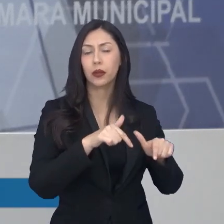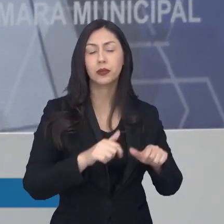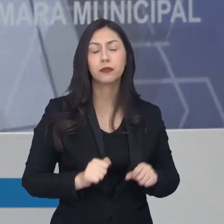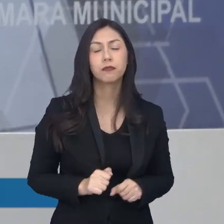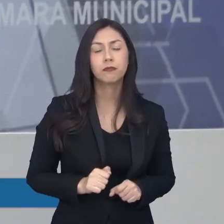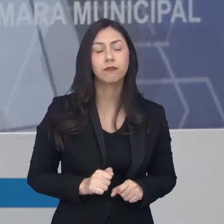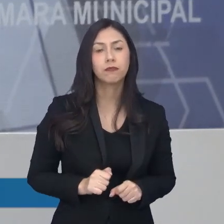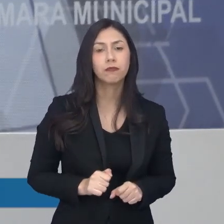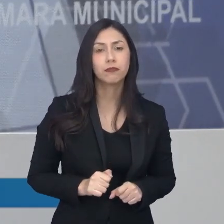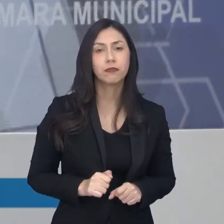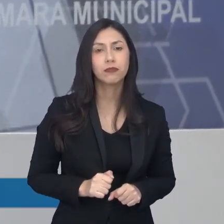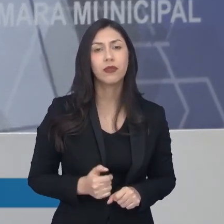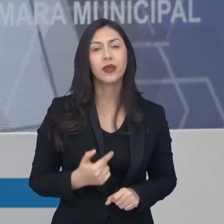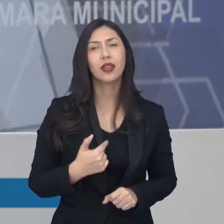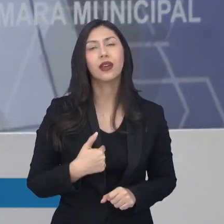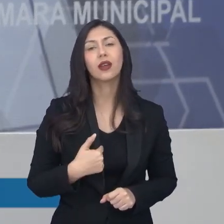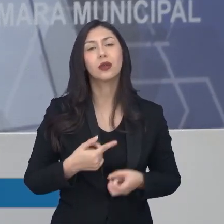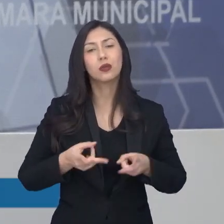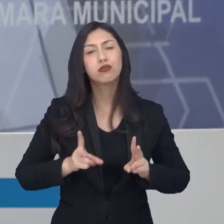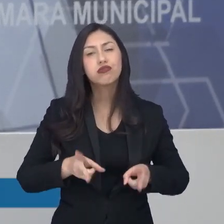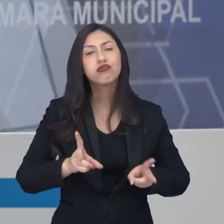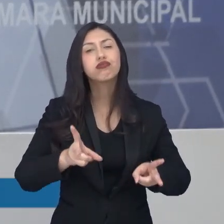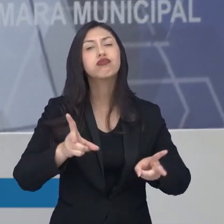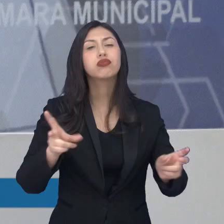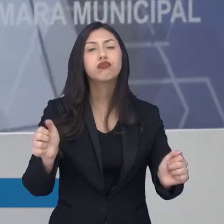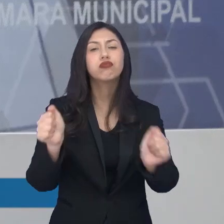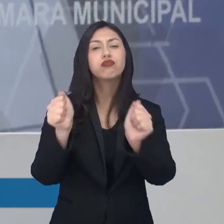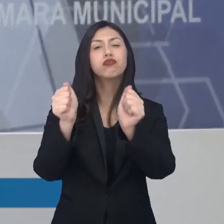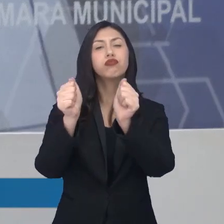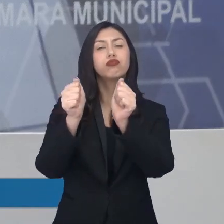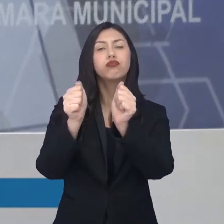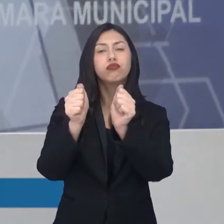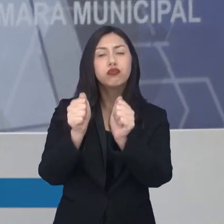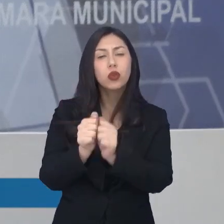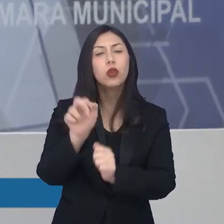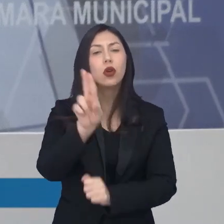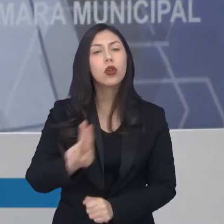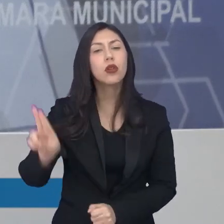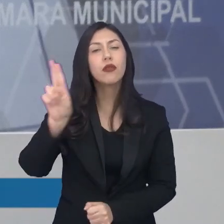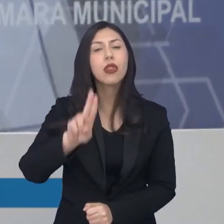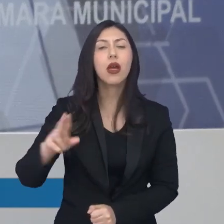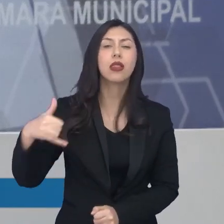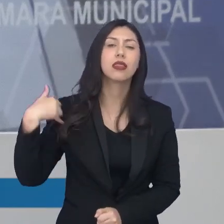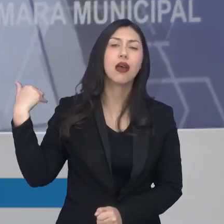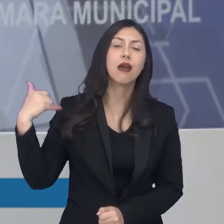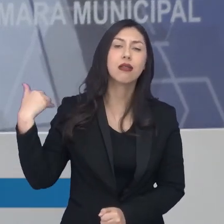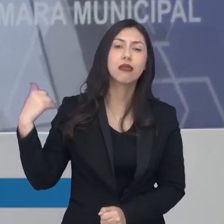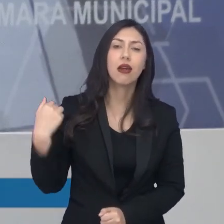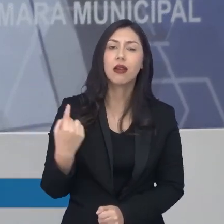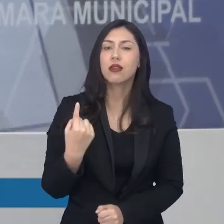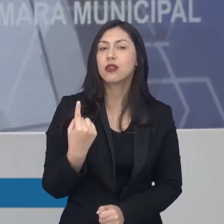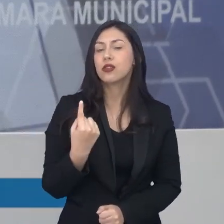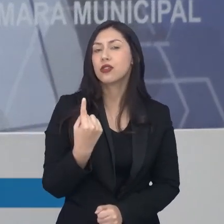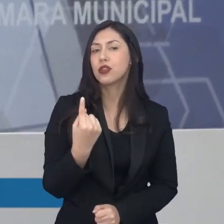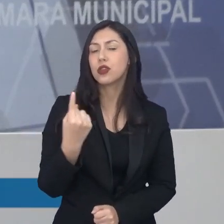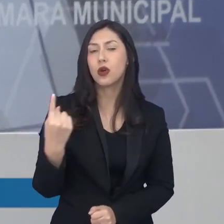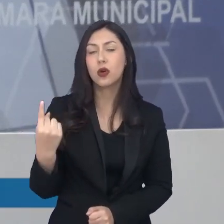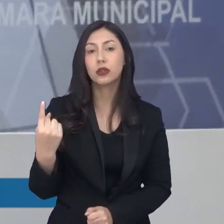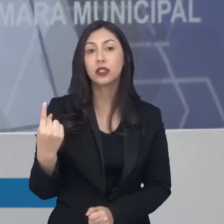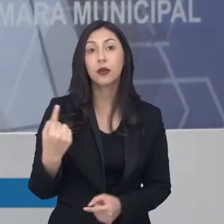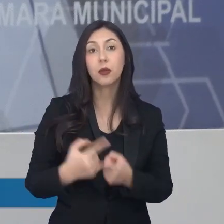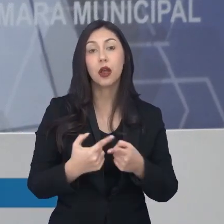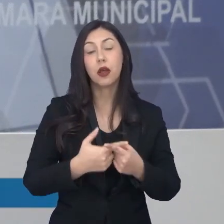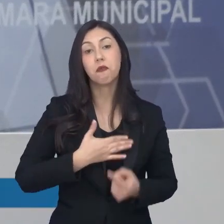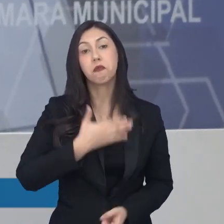Respiro o ar universitário da Faculdade de Direito desde os meus 12 anos de idade, com a vibração do meu